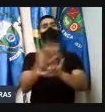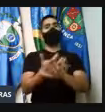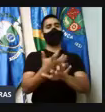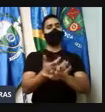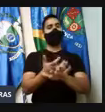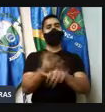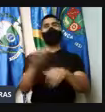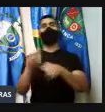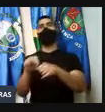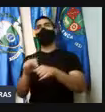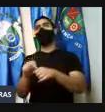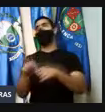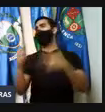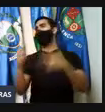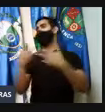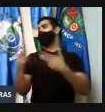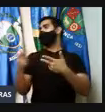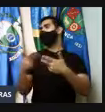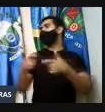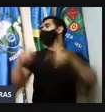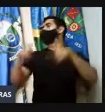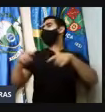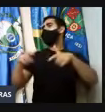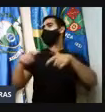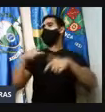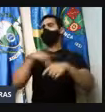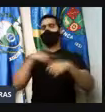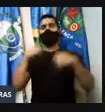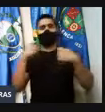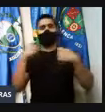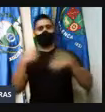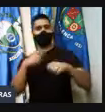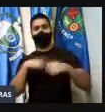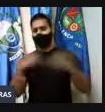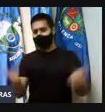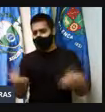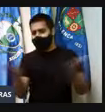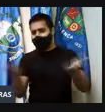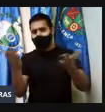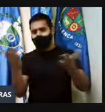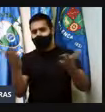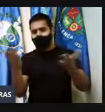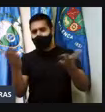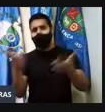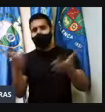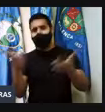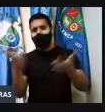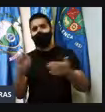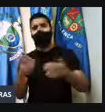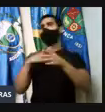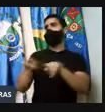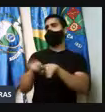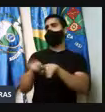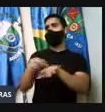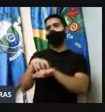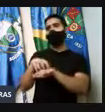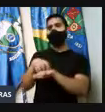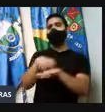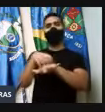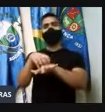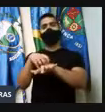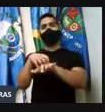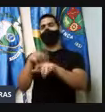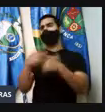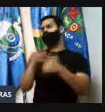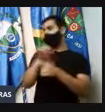públicas, enfim, lugares onde precisa investimento para alavancar o turismo. Porque se a